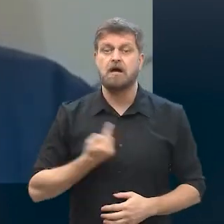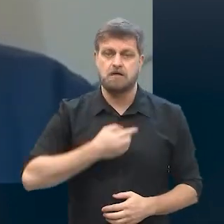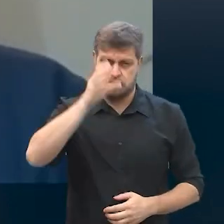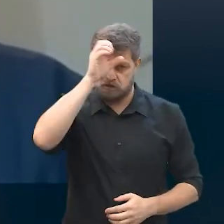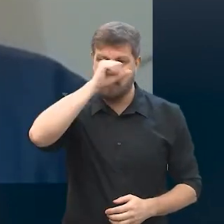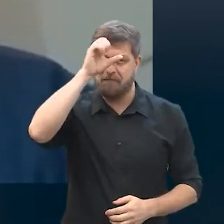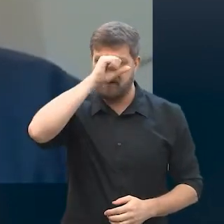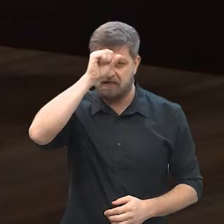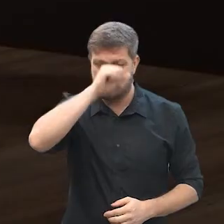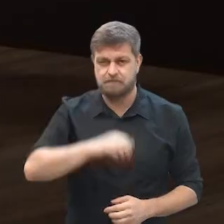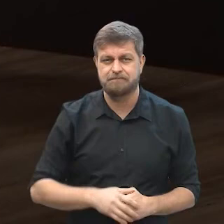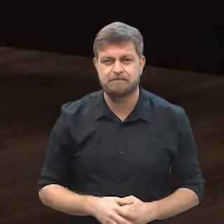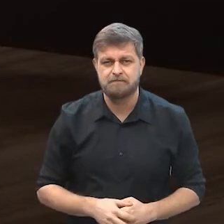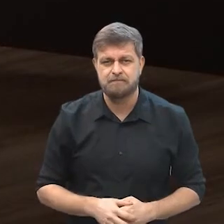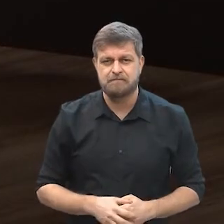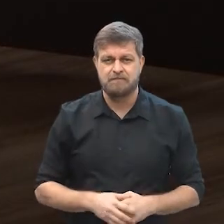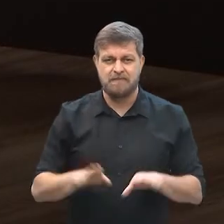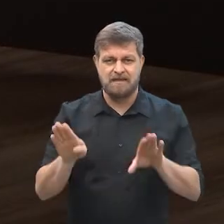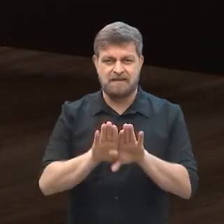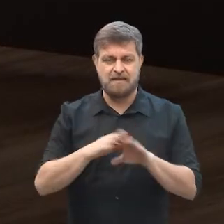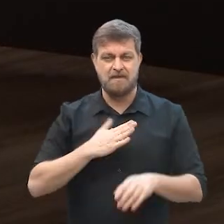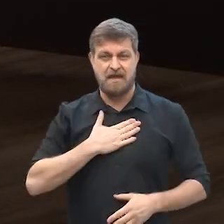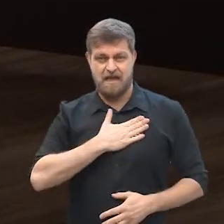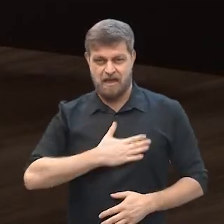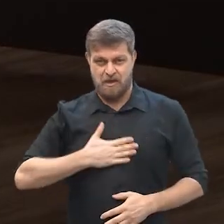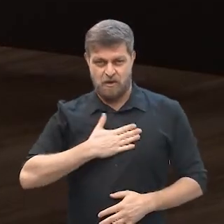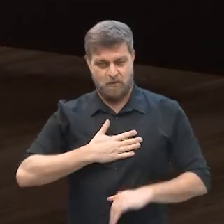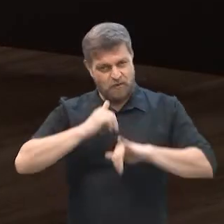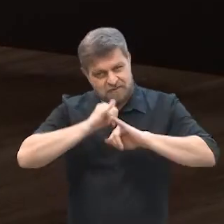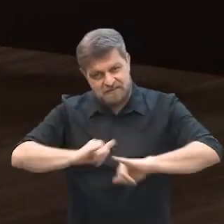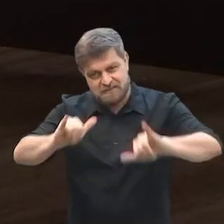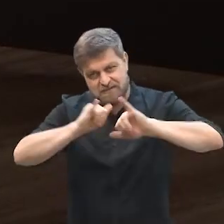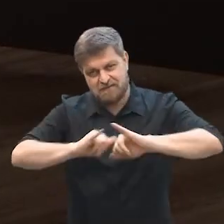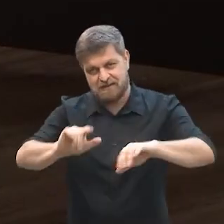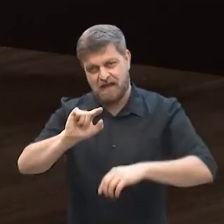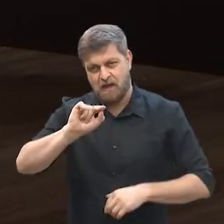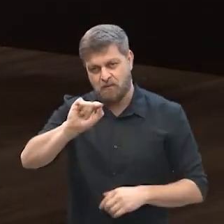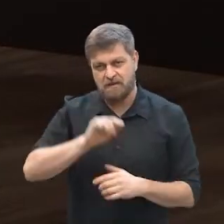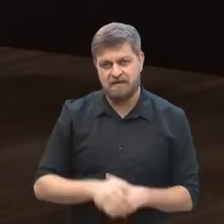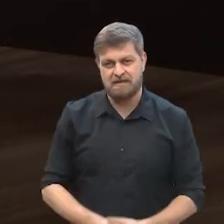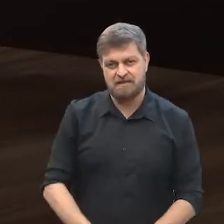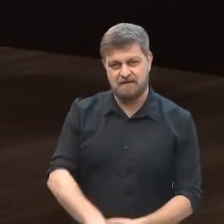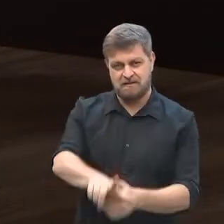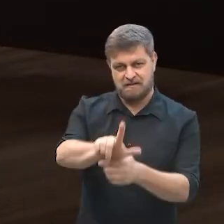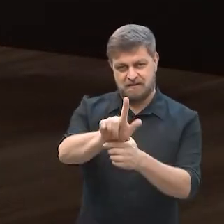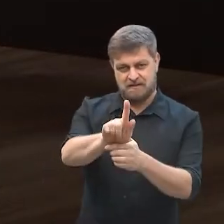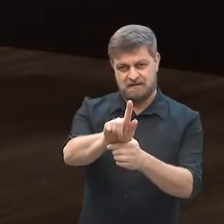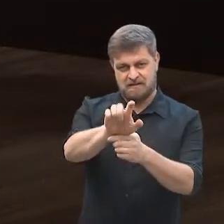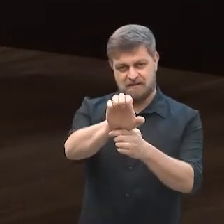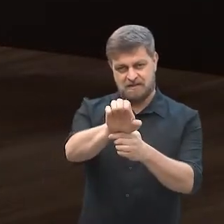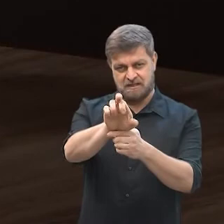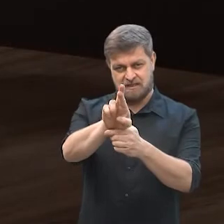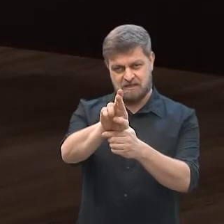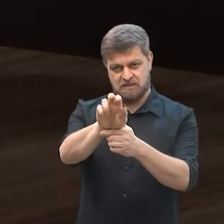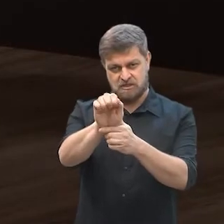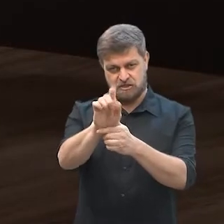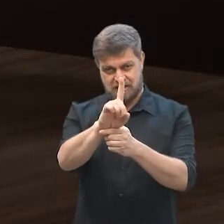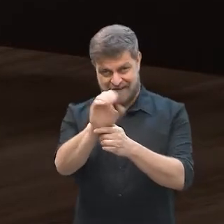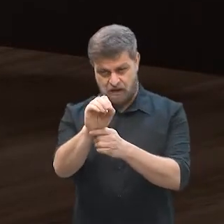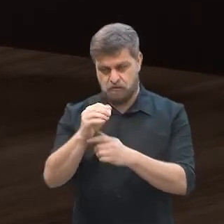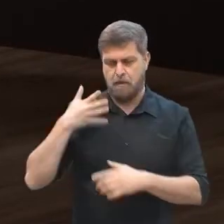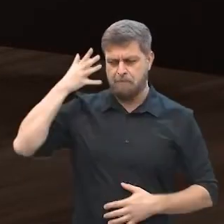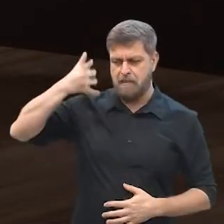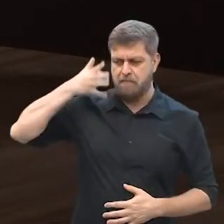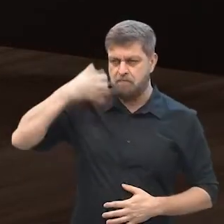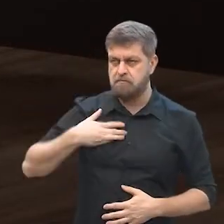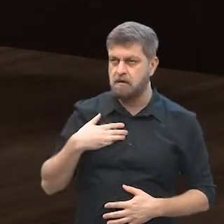com o erro. Inclusive eu gosto sempre de falar do Geraldo Rufino, que é um exemplo. Quando eu assisti uma palestra dele, ele